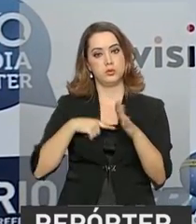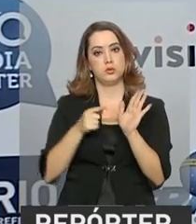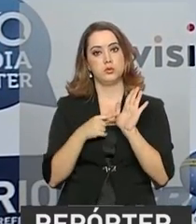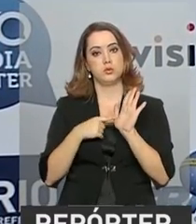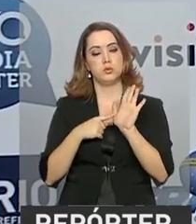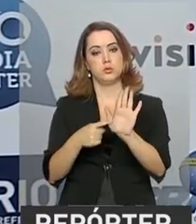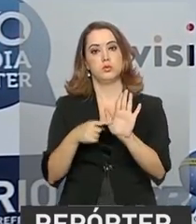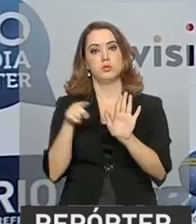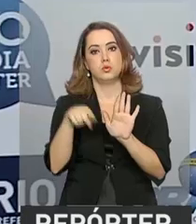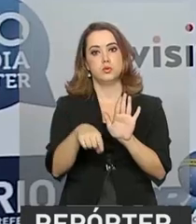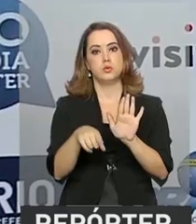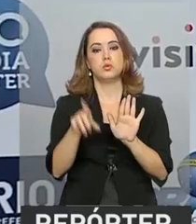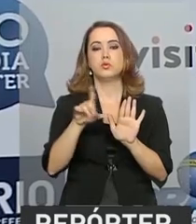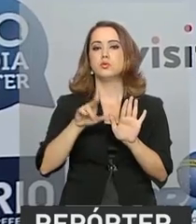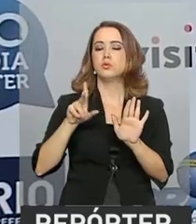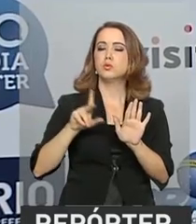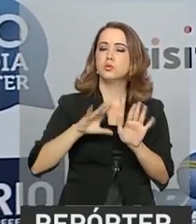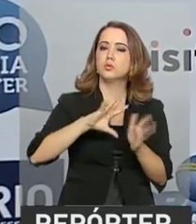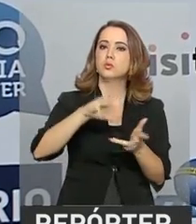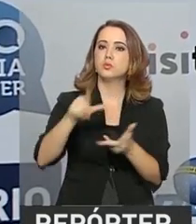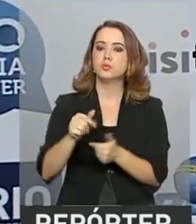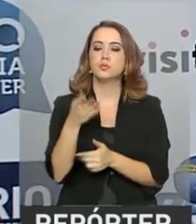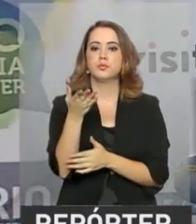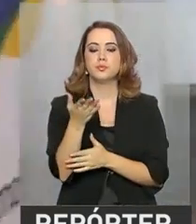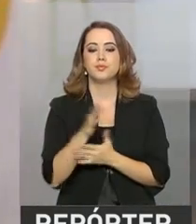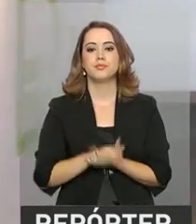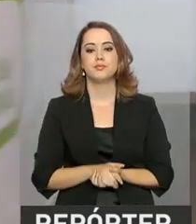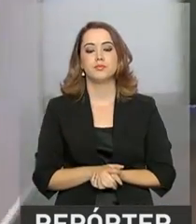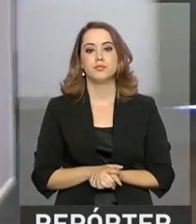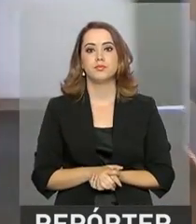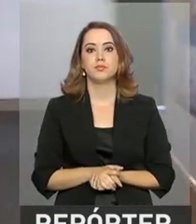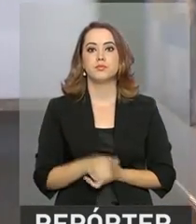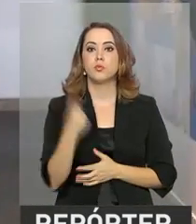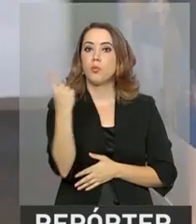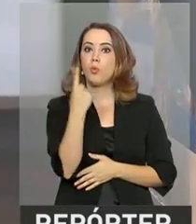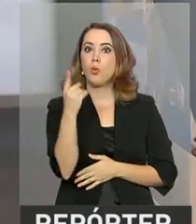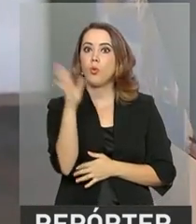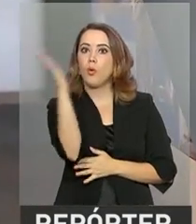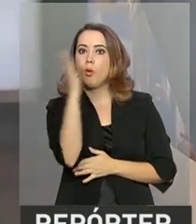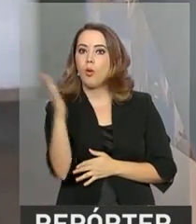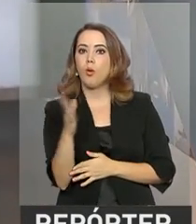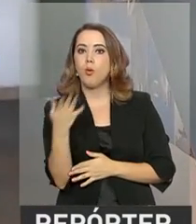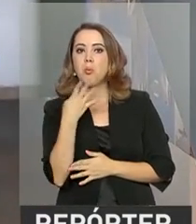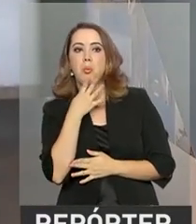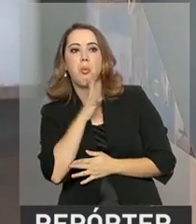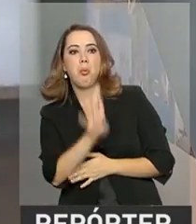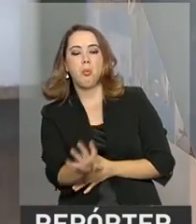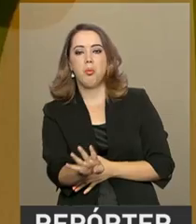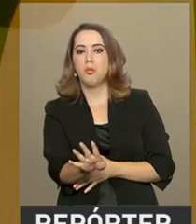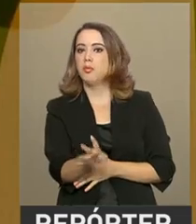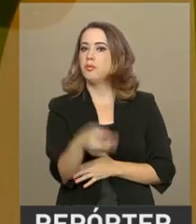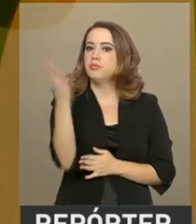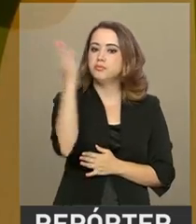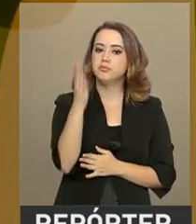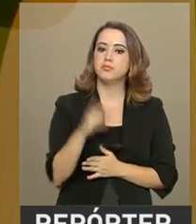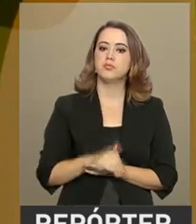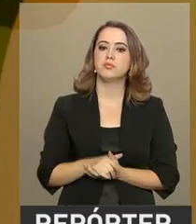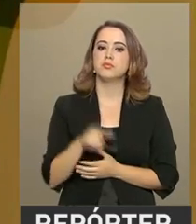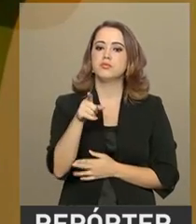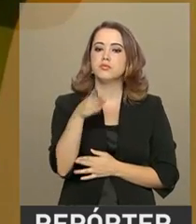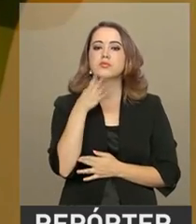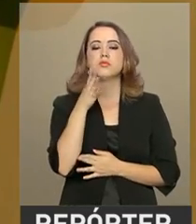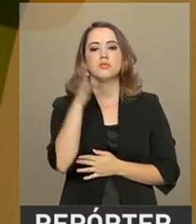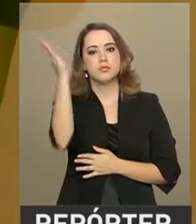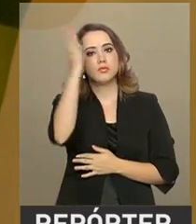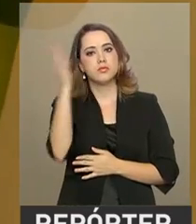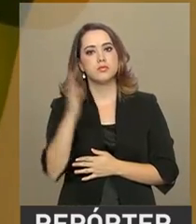da humanidade e eu fui lá conferir. Um Brasil desconhecido até pelos brasileiros. O Brasil que as pessoas